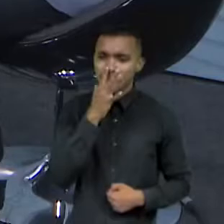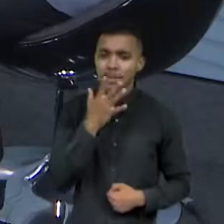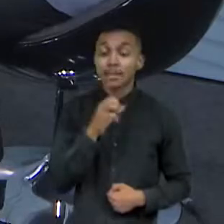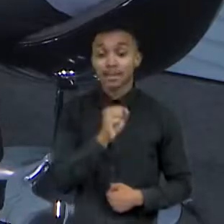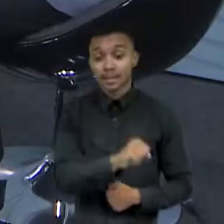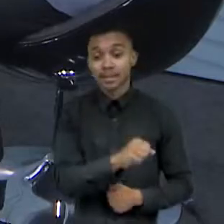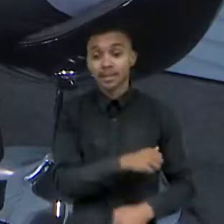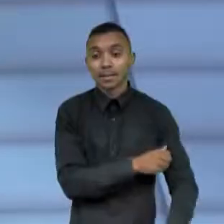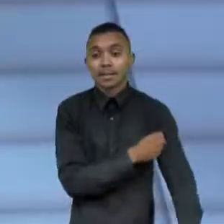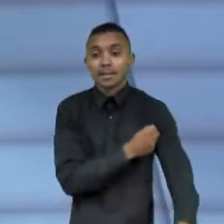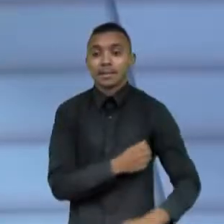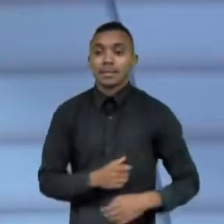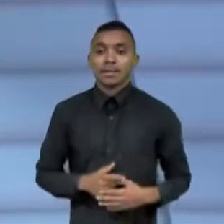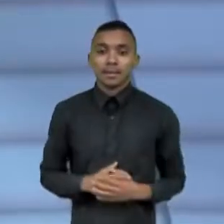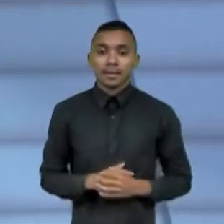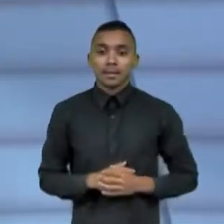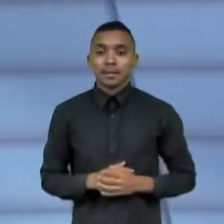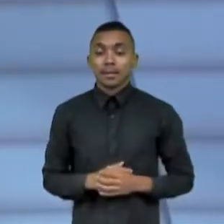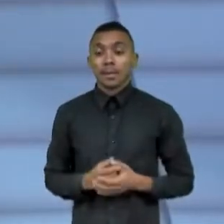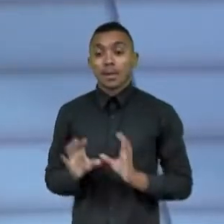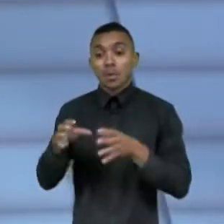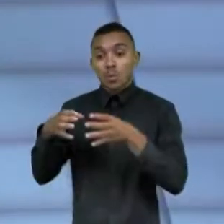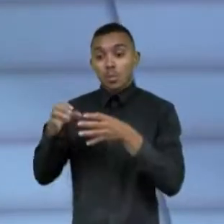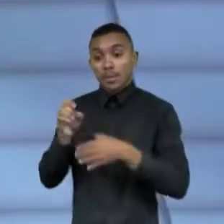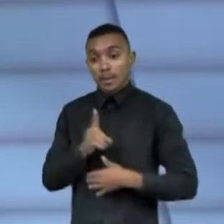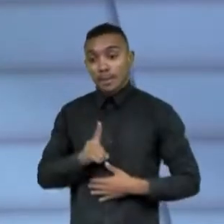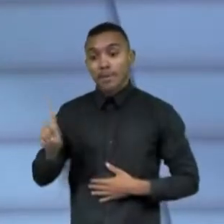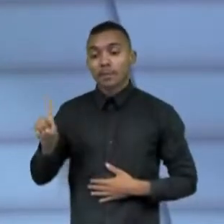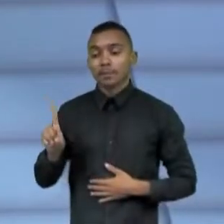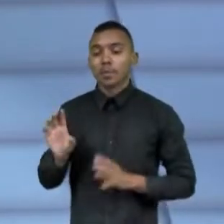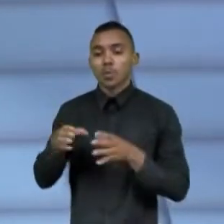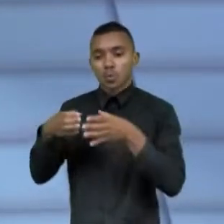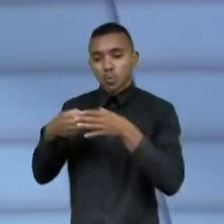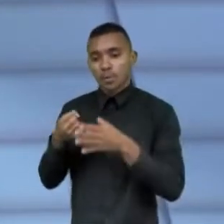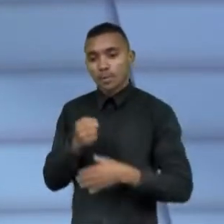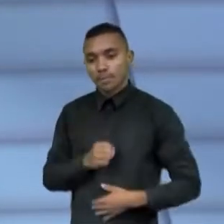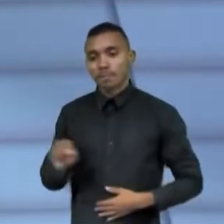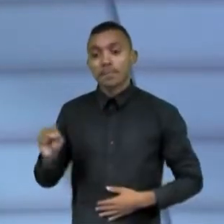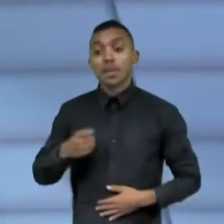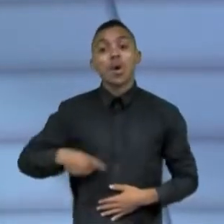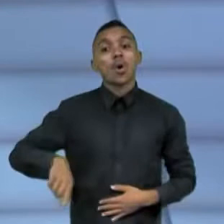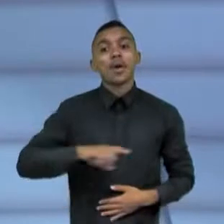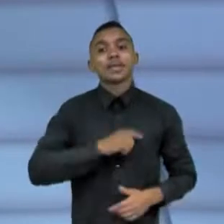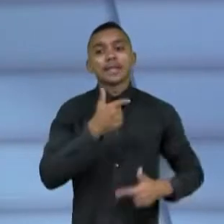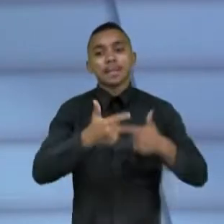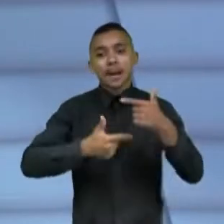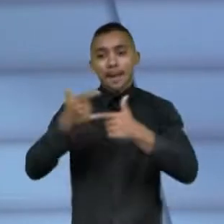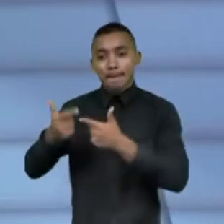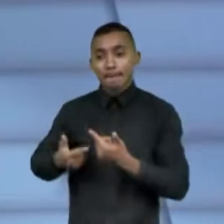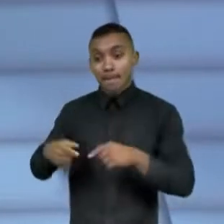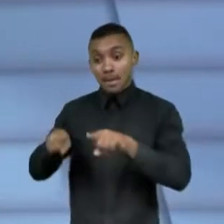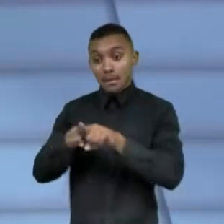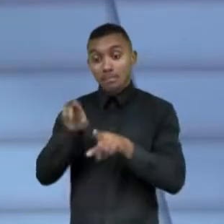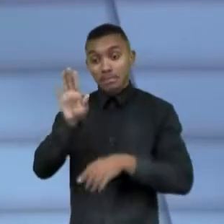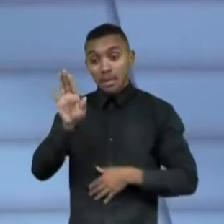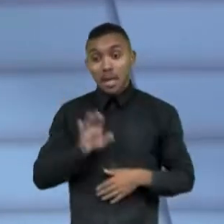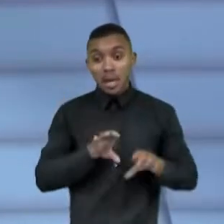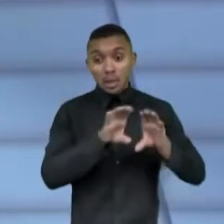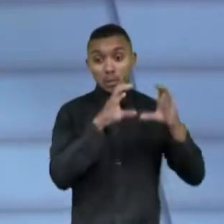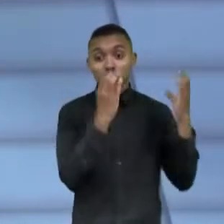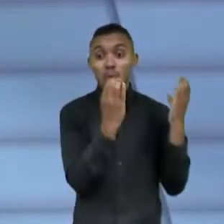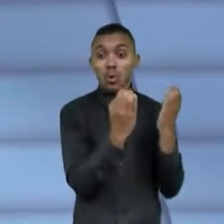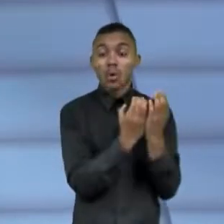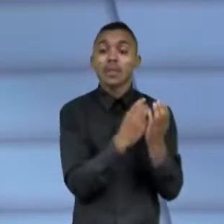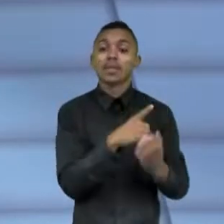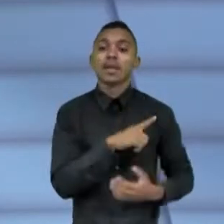assim como a Defensoria, né, que nós trabalhamos em parceria, o escritório está intrinsecamente ligado à comissão.